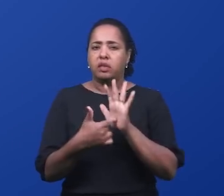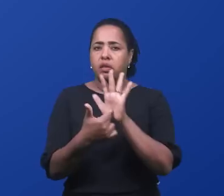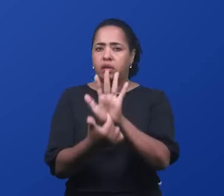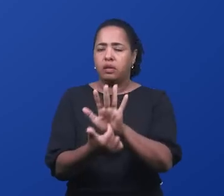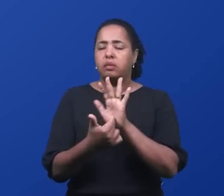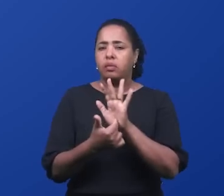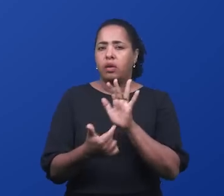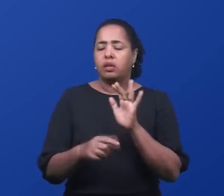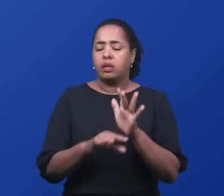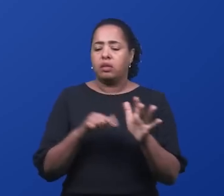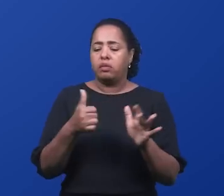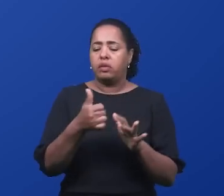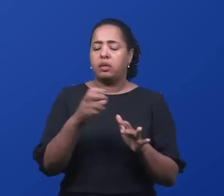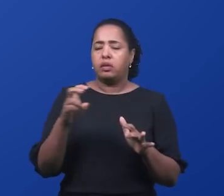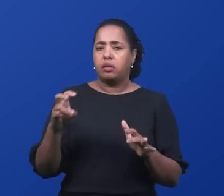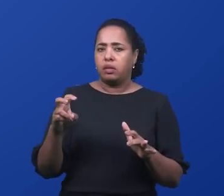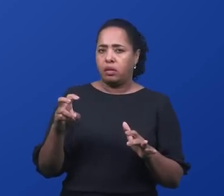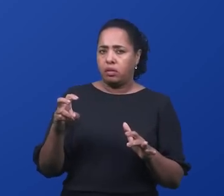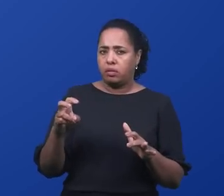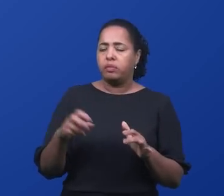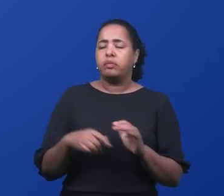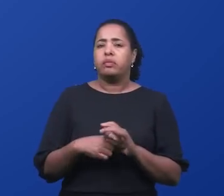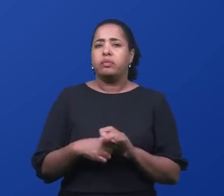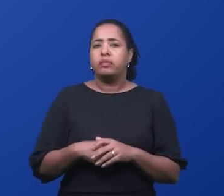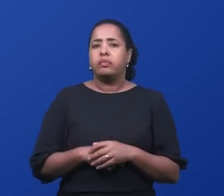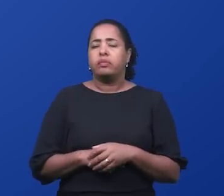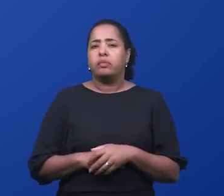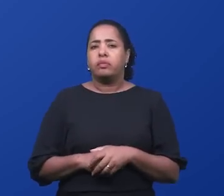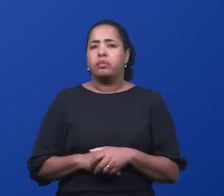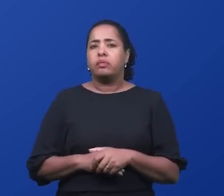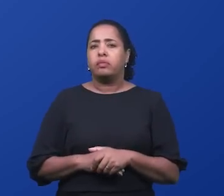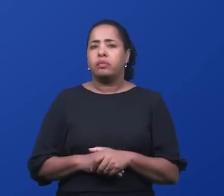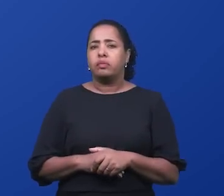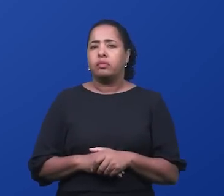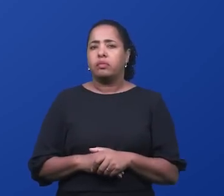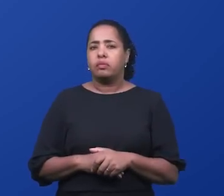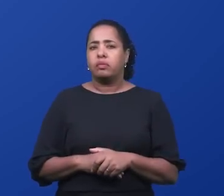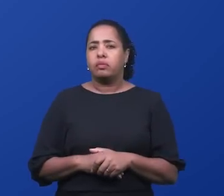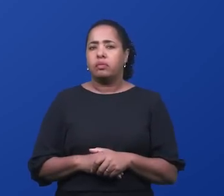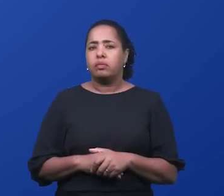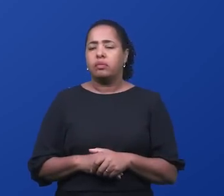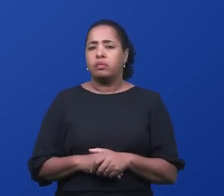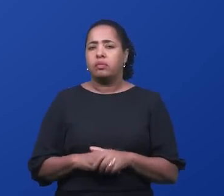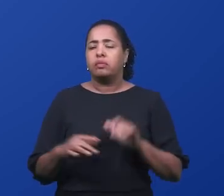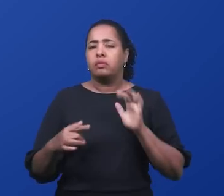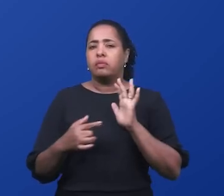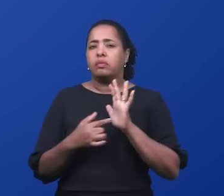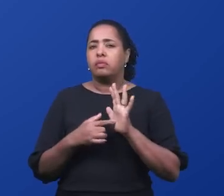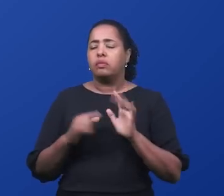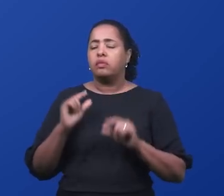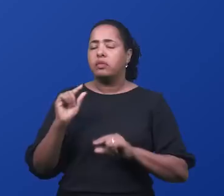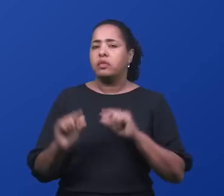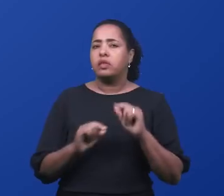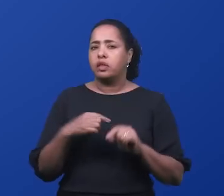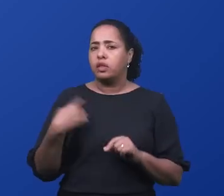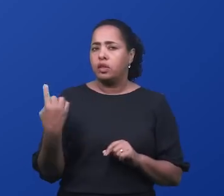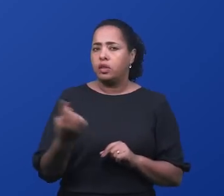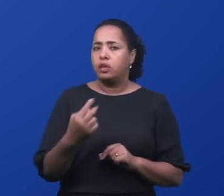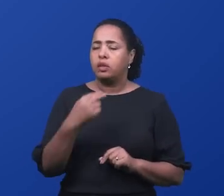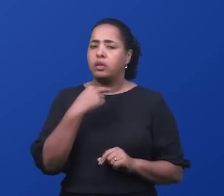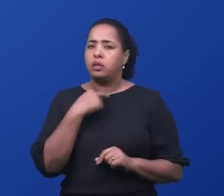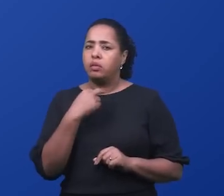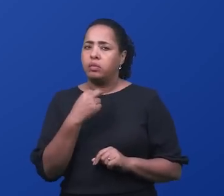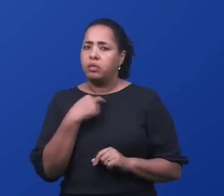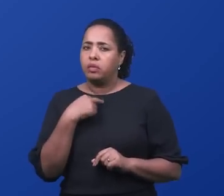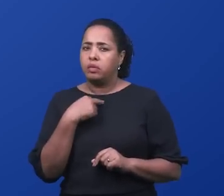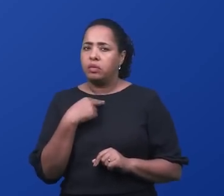né? Versículo 14 e 15. E isso quer dizer para nós que nós não podemos